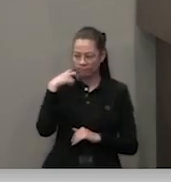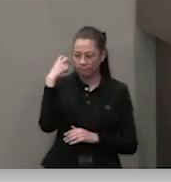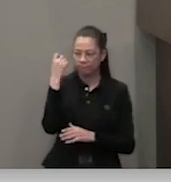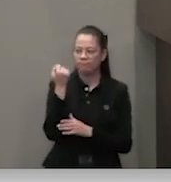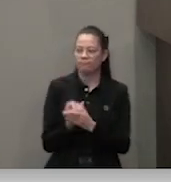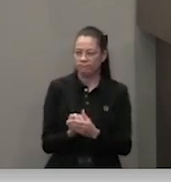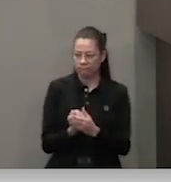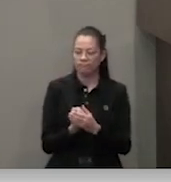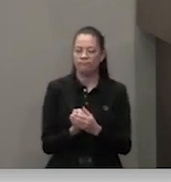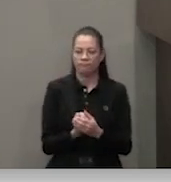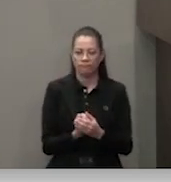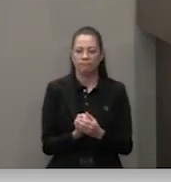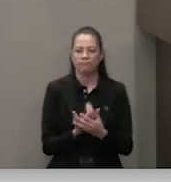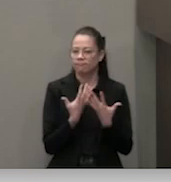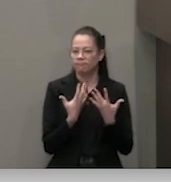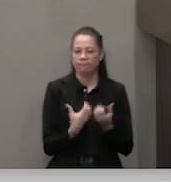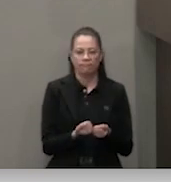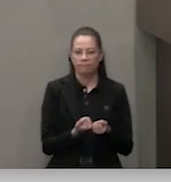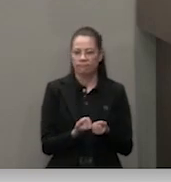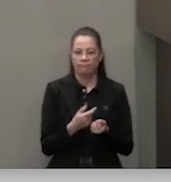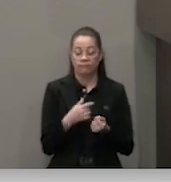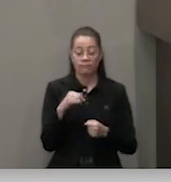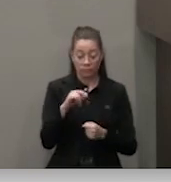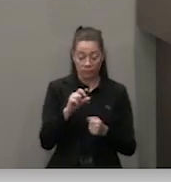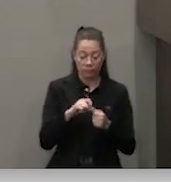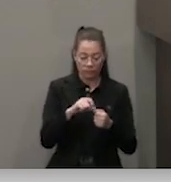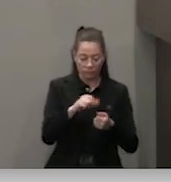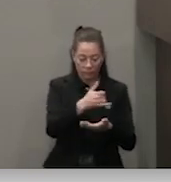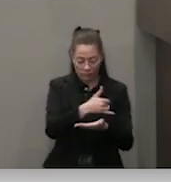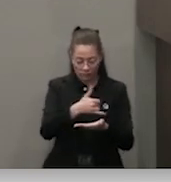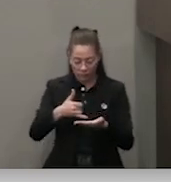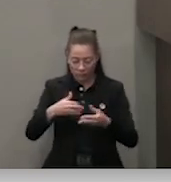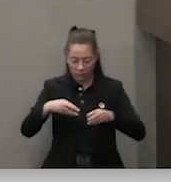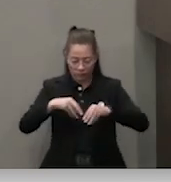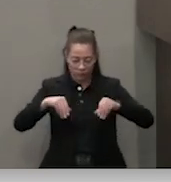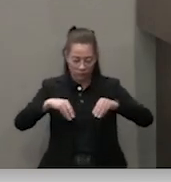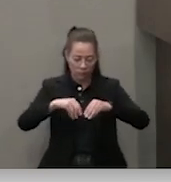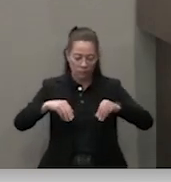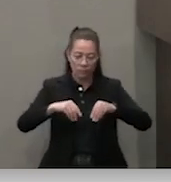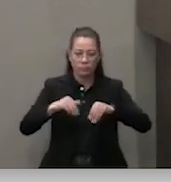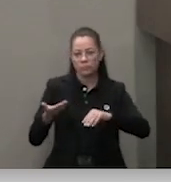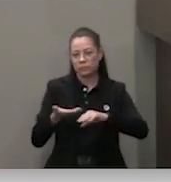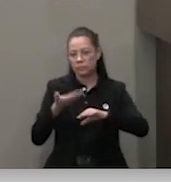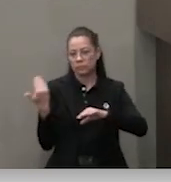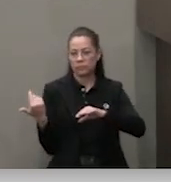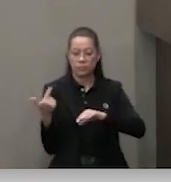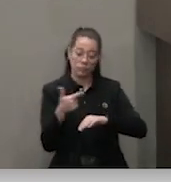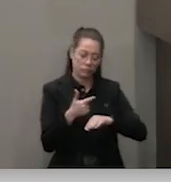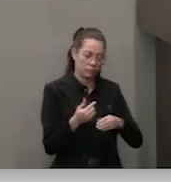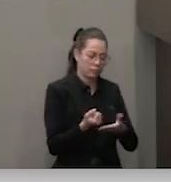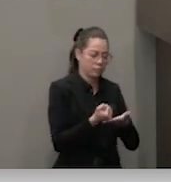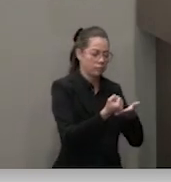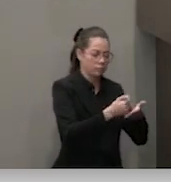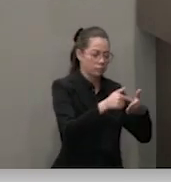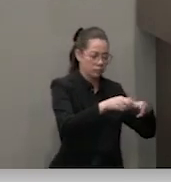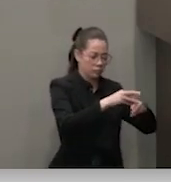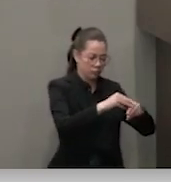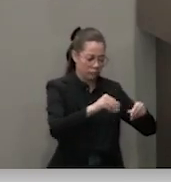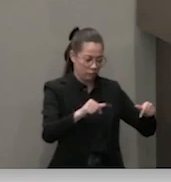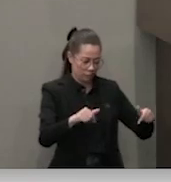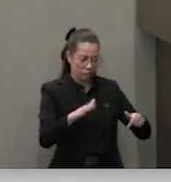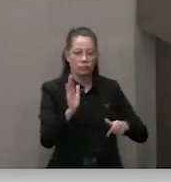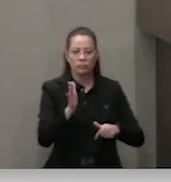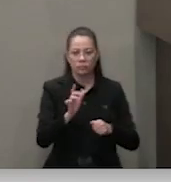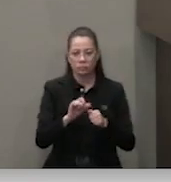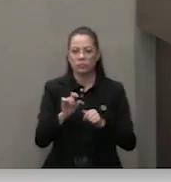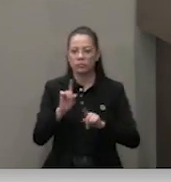absurdo gente se largar aquele asfalto aquele pó de asfalto que tiram e largarem todo o interior como já